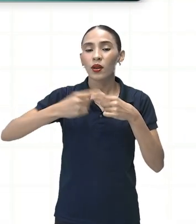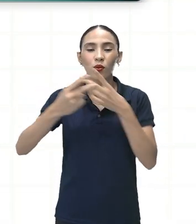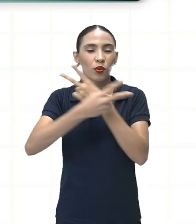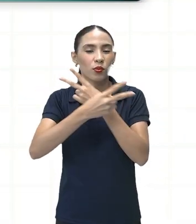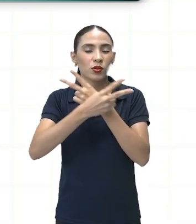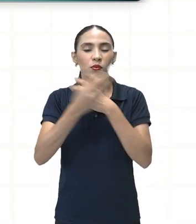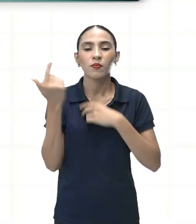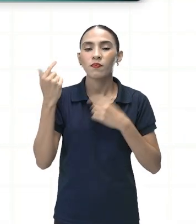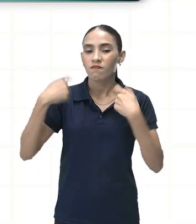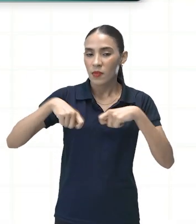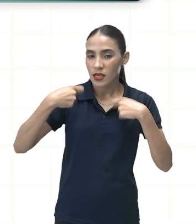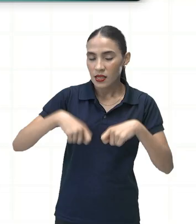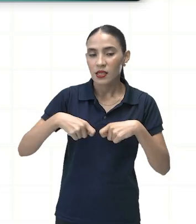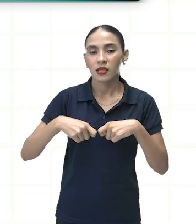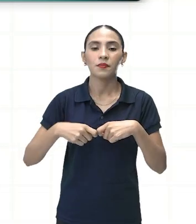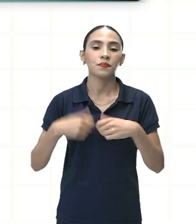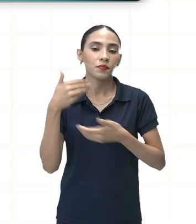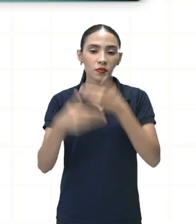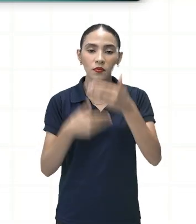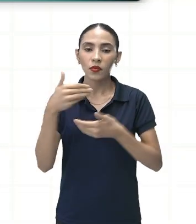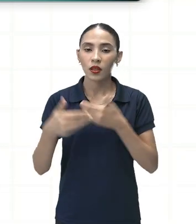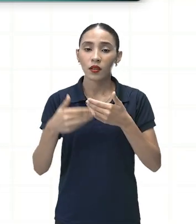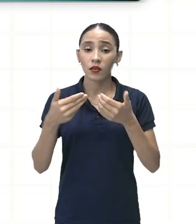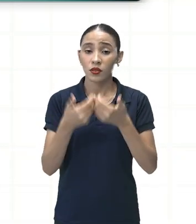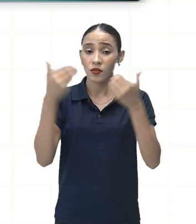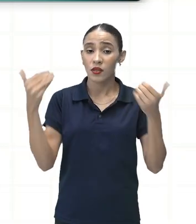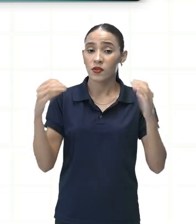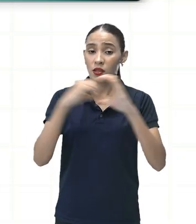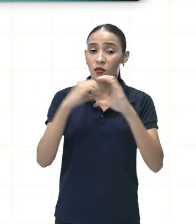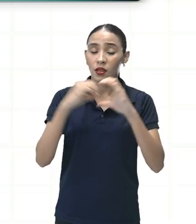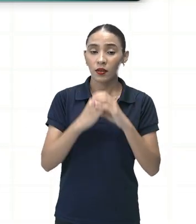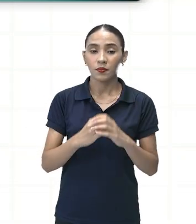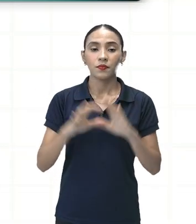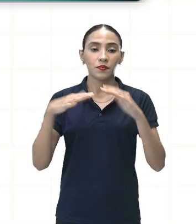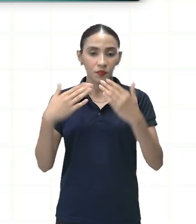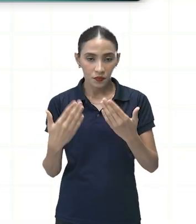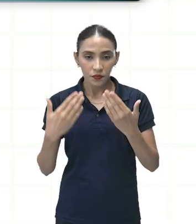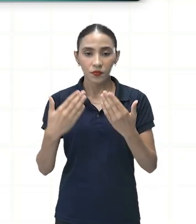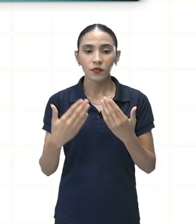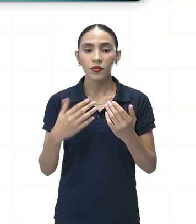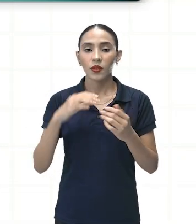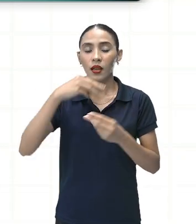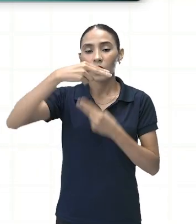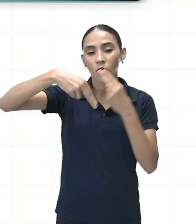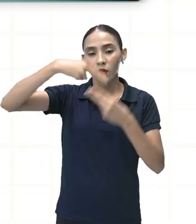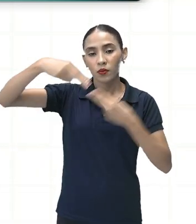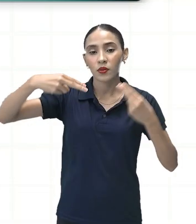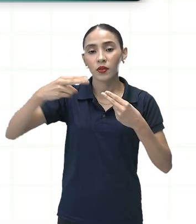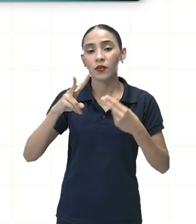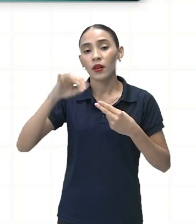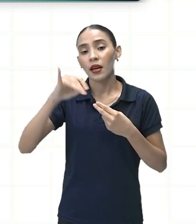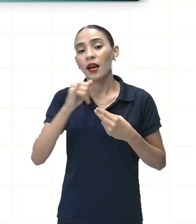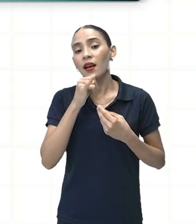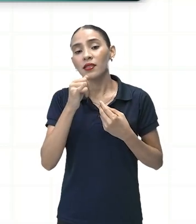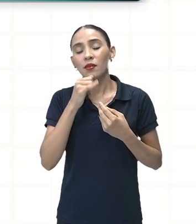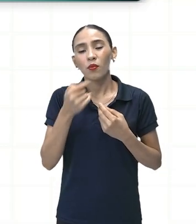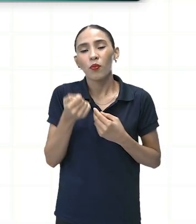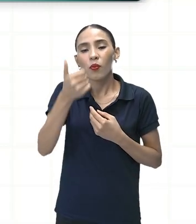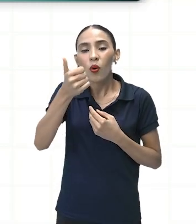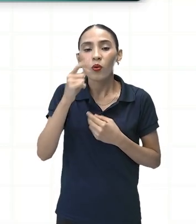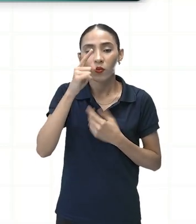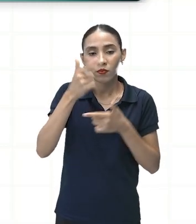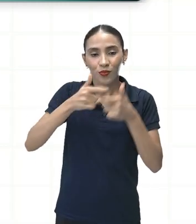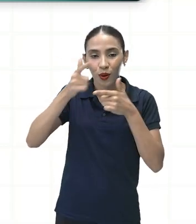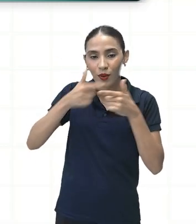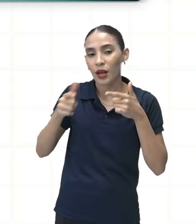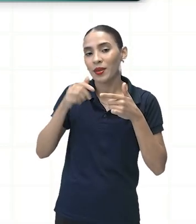cromossomo. Por que o cromossomo tem que se formar durante o processo de divisão celular? Porque assim, na forma